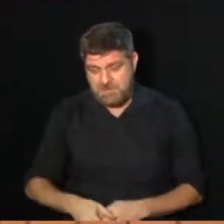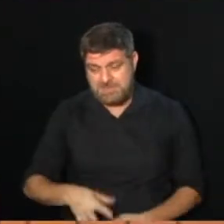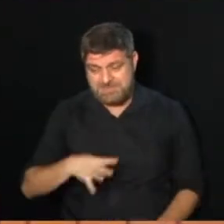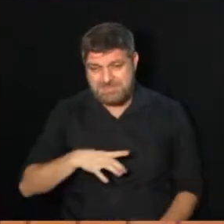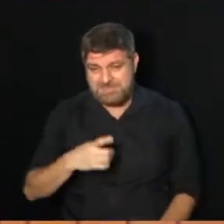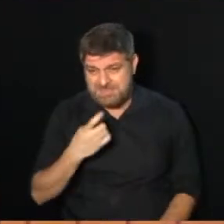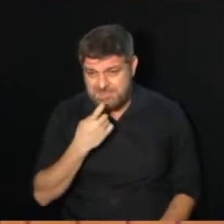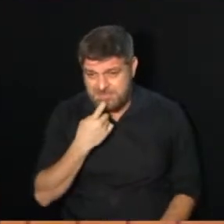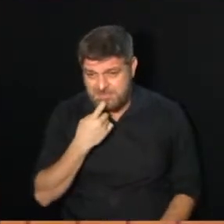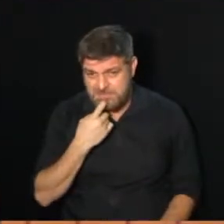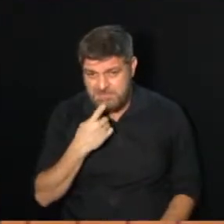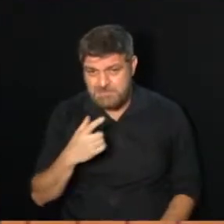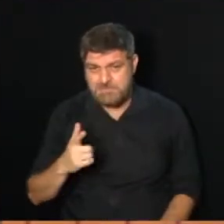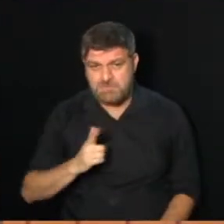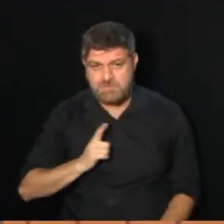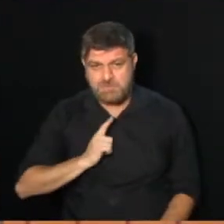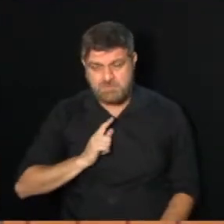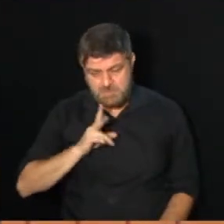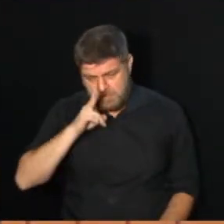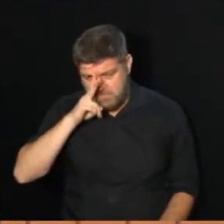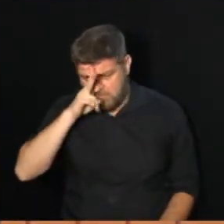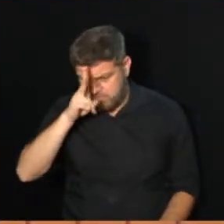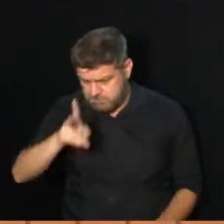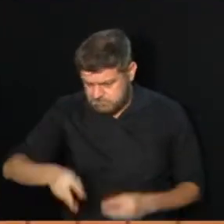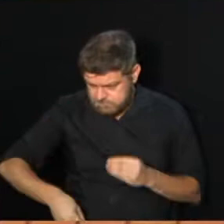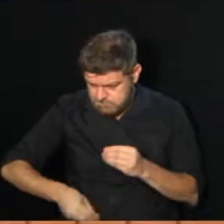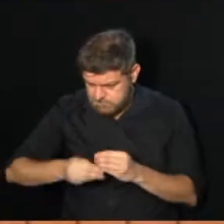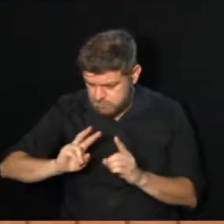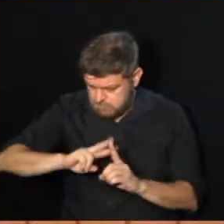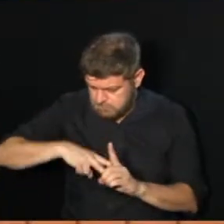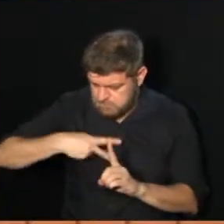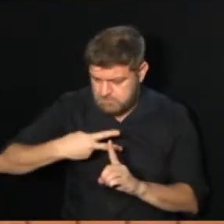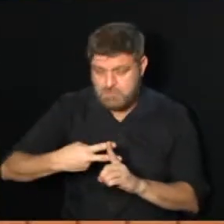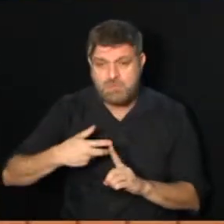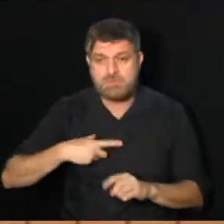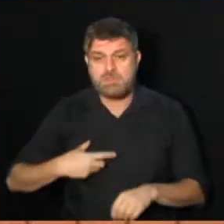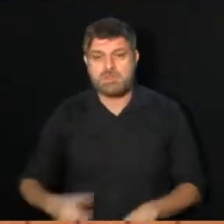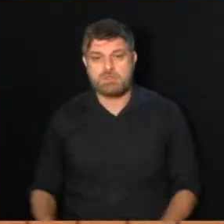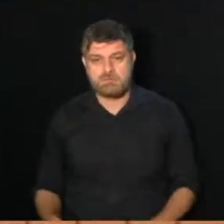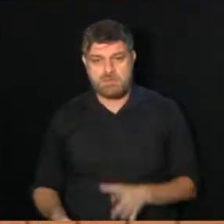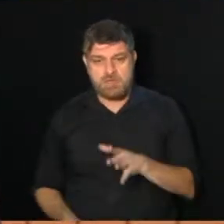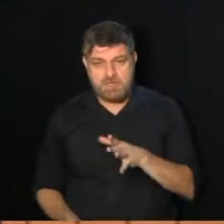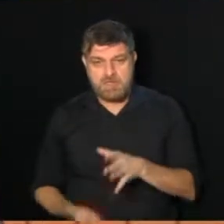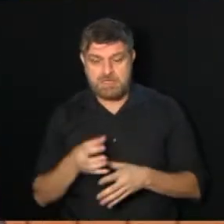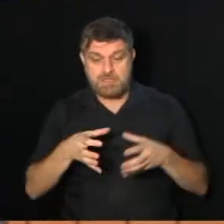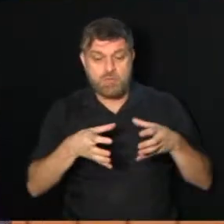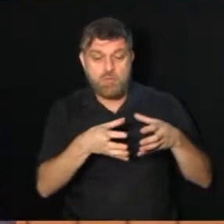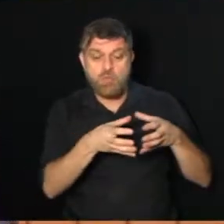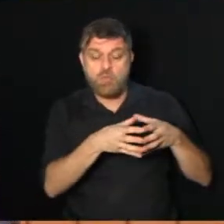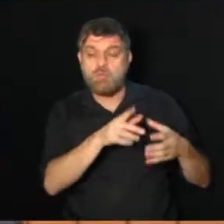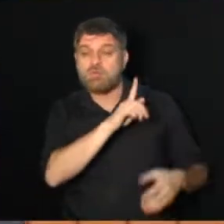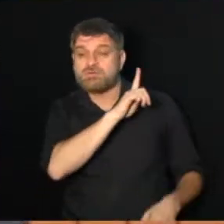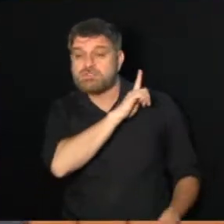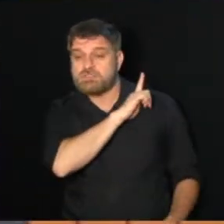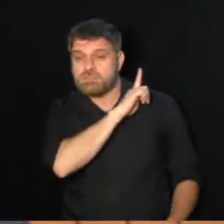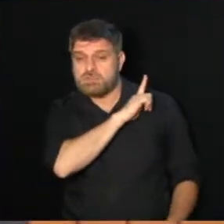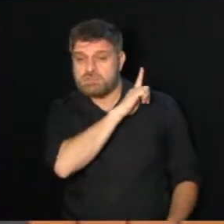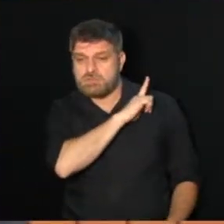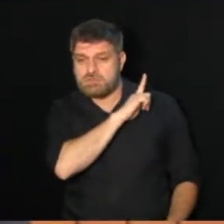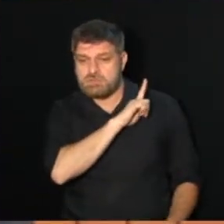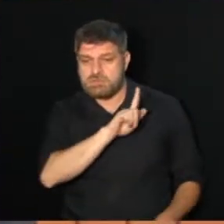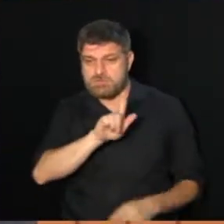é, um incremento muito grande com a constituição do comitê gestor, né, que temos